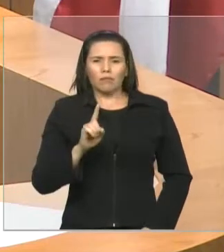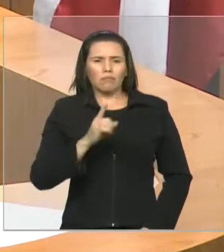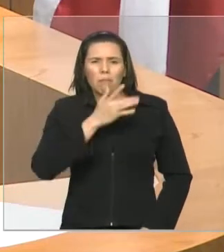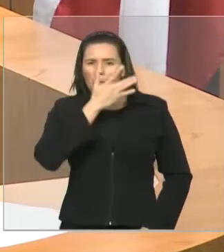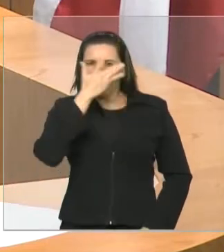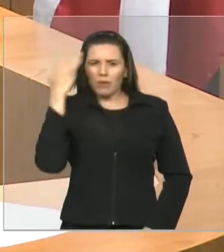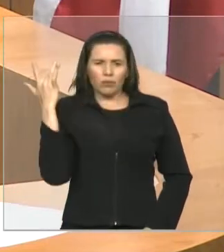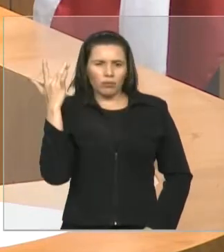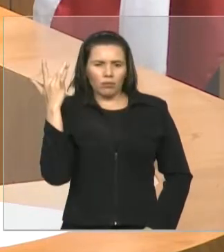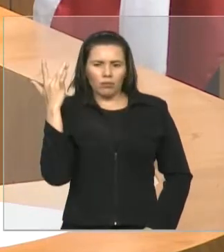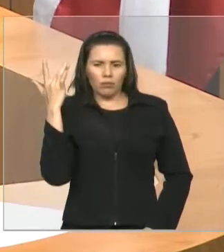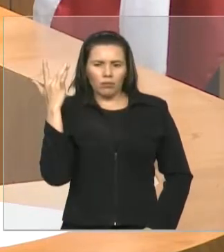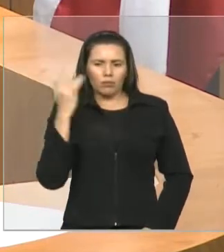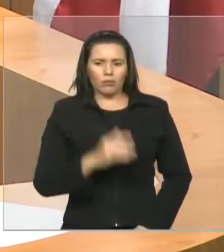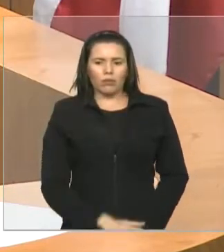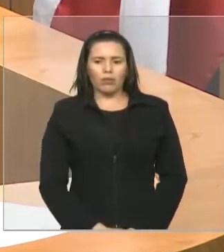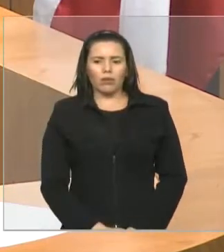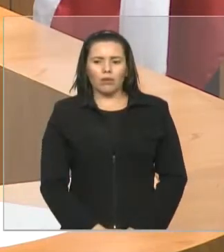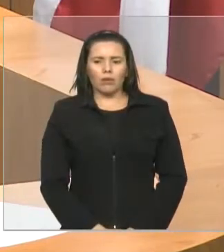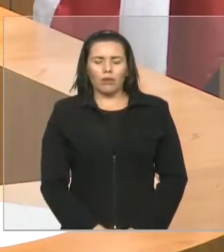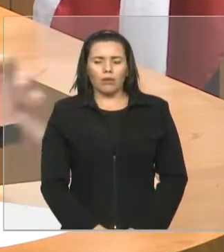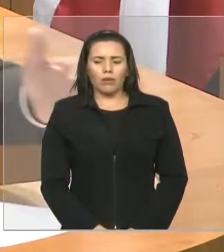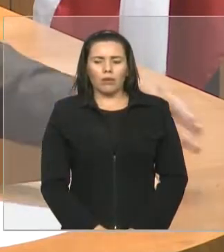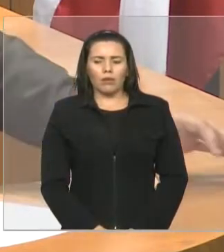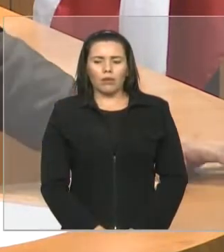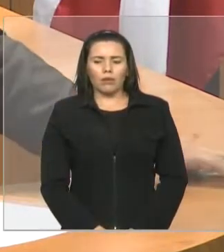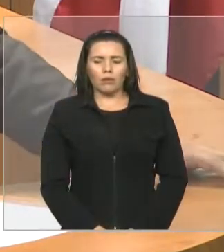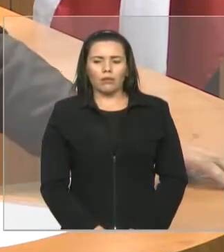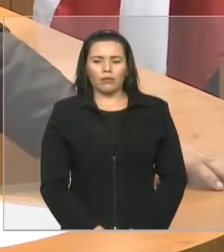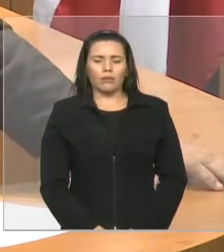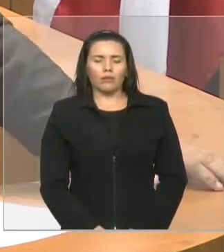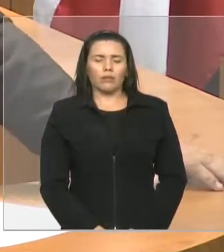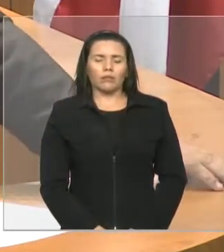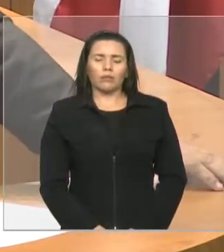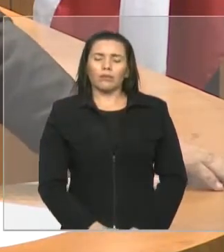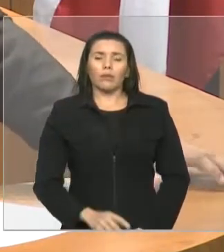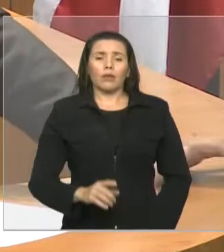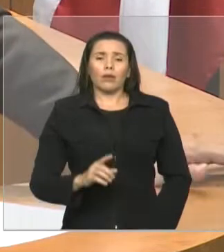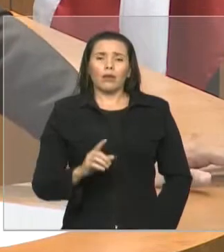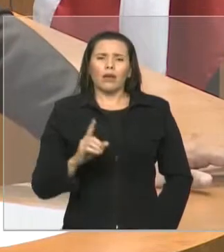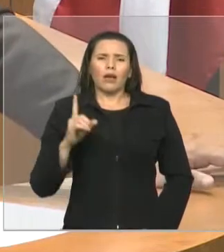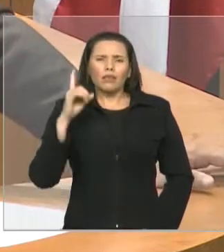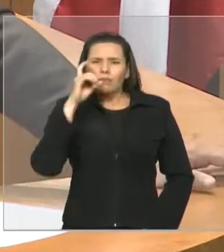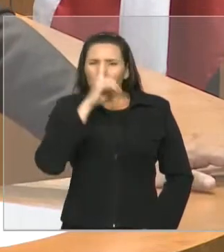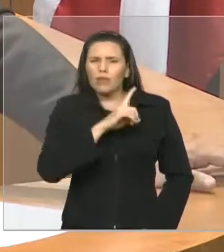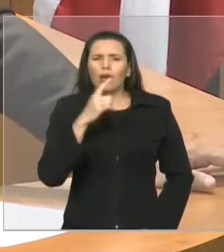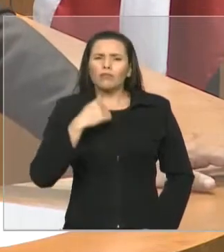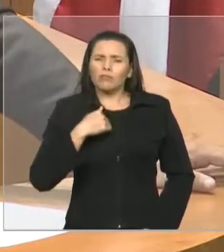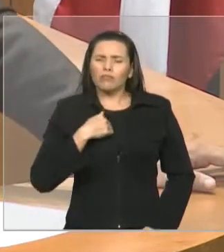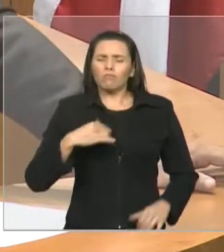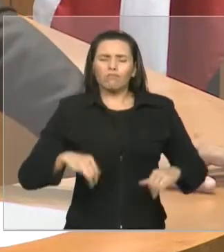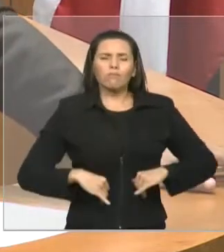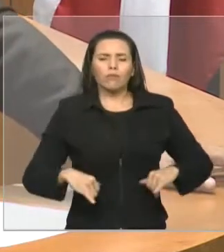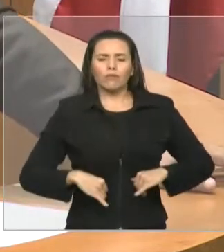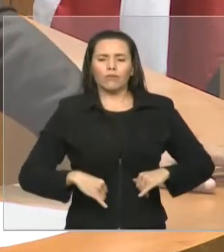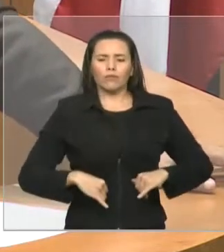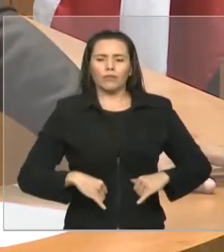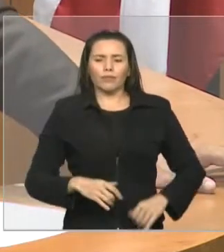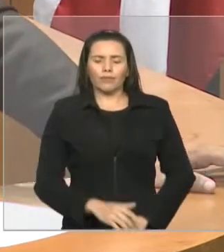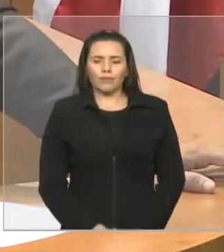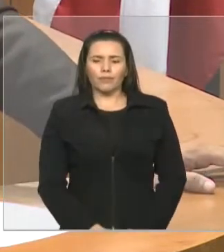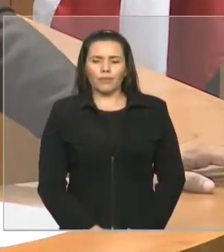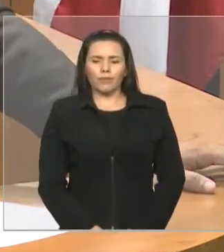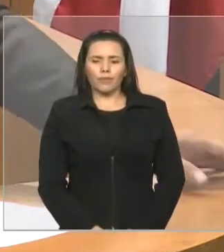Quem me trouxe aqui foi as adversidades, as dificuldades. Reeleição para deputado estadual muito, mas